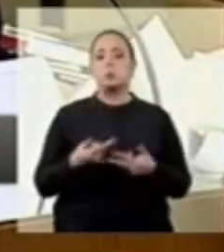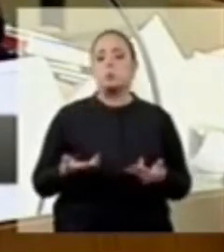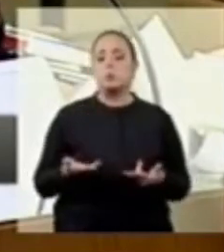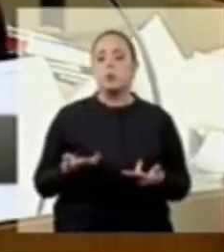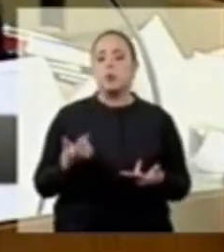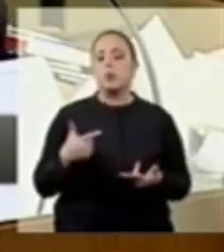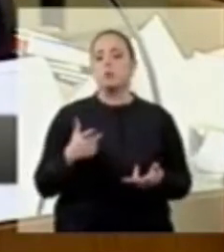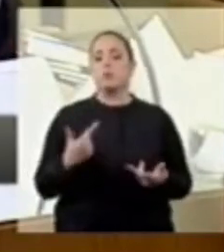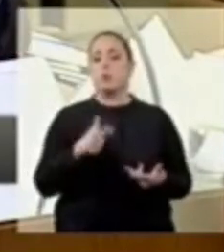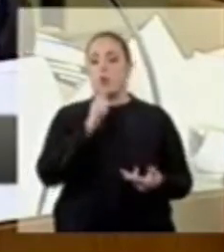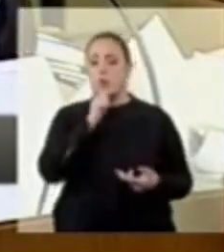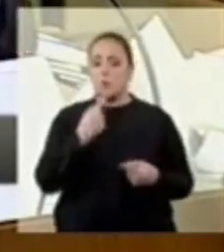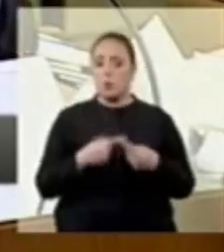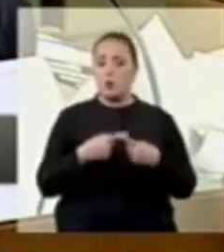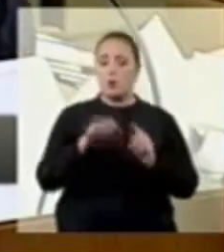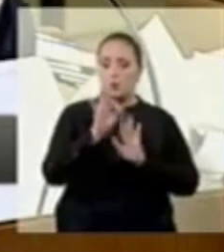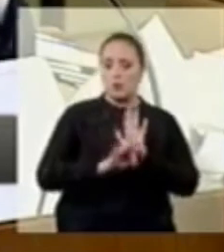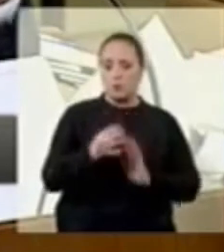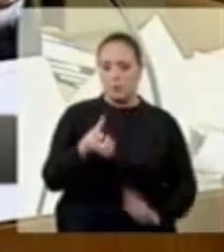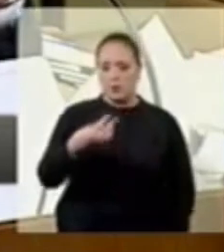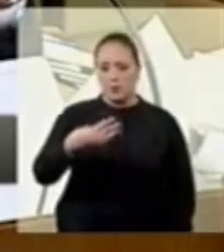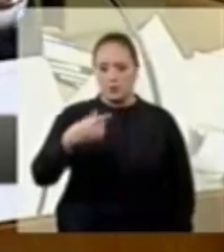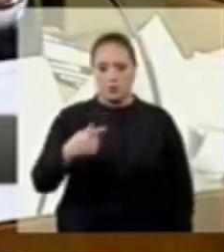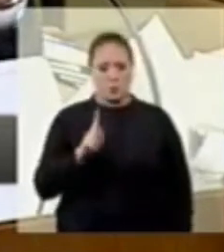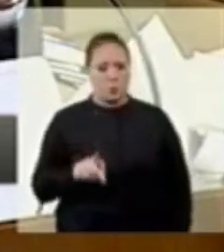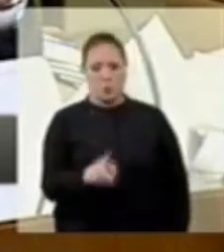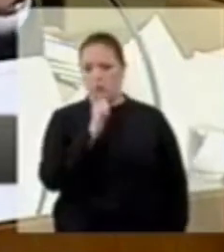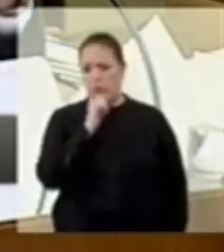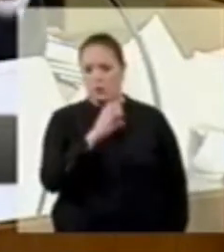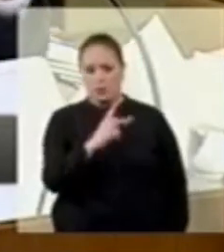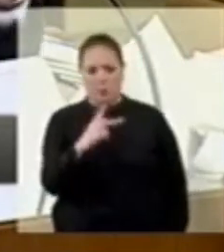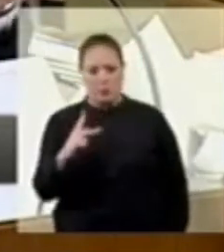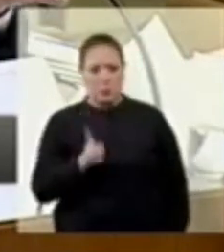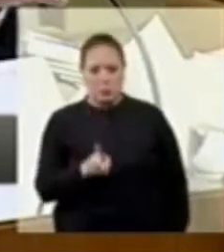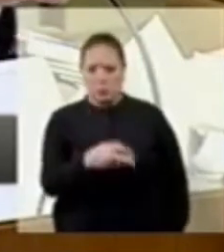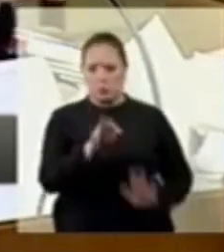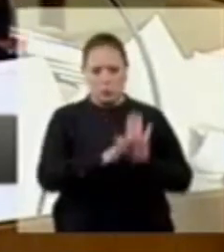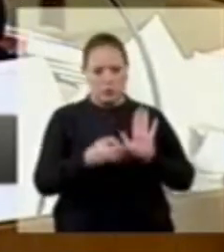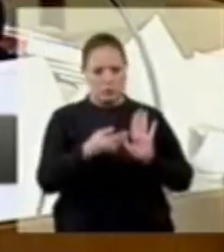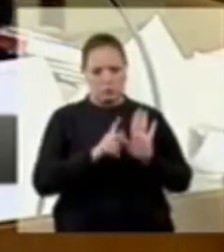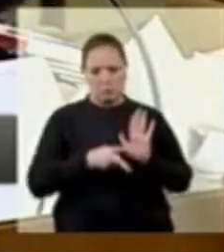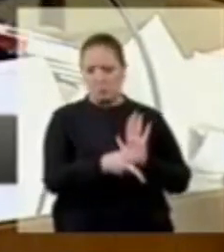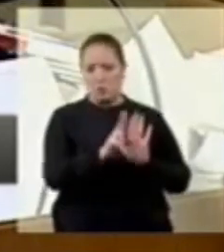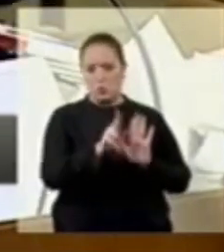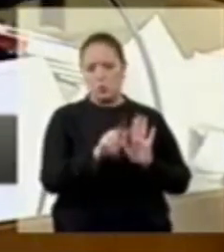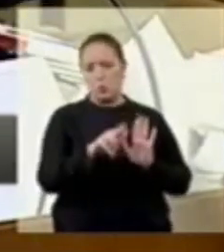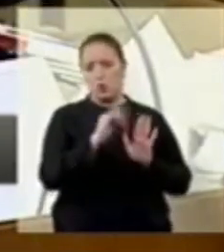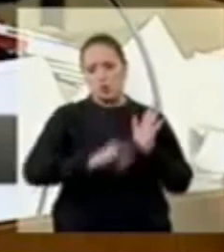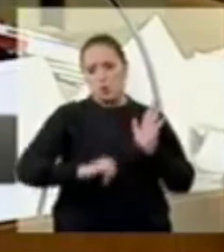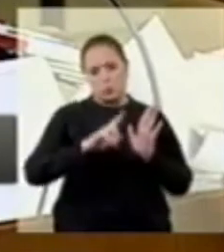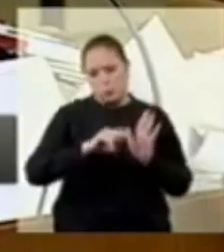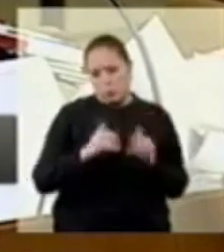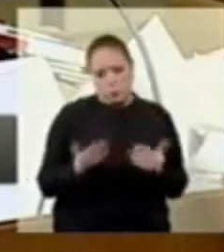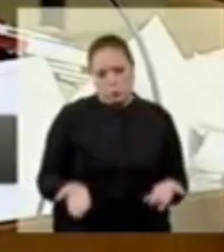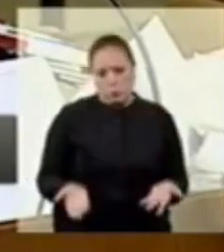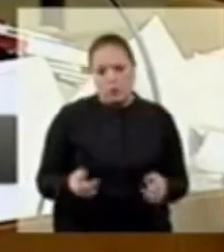tem até porque esse dispositivo 637 continua lá no código de processo penal e nunca foi retirado nem considerado